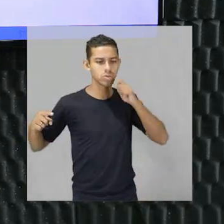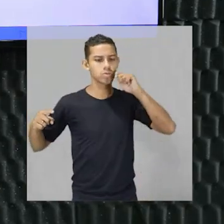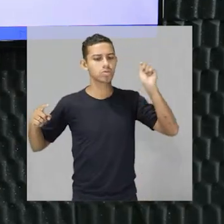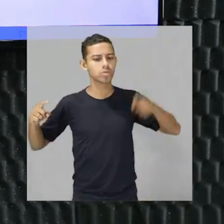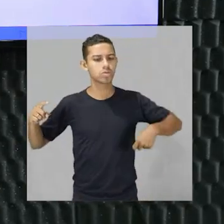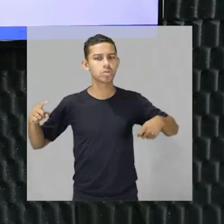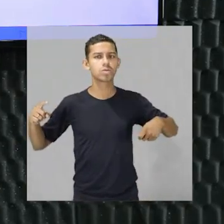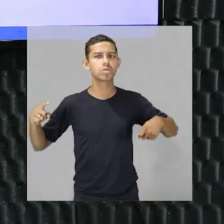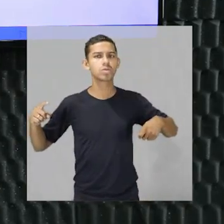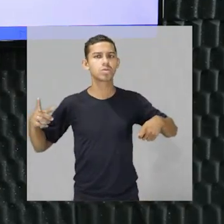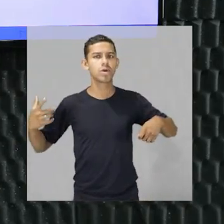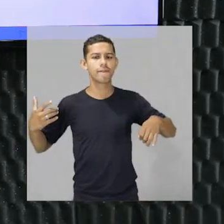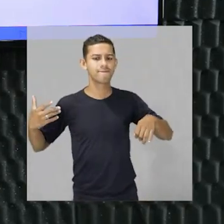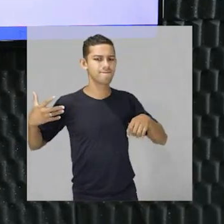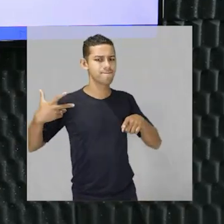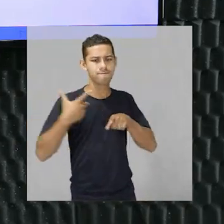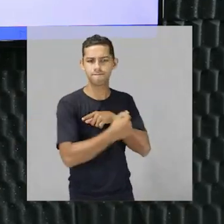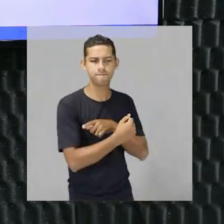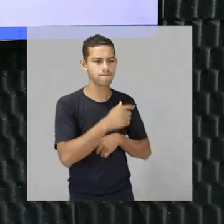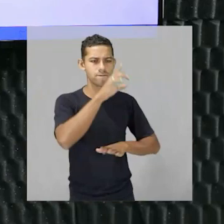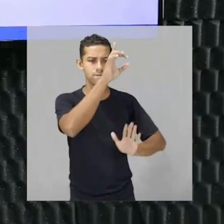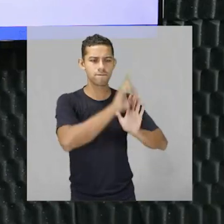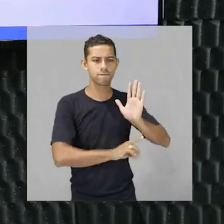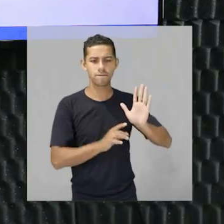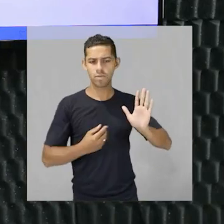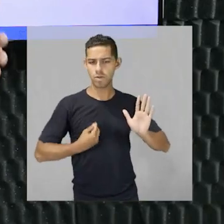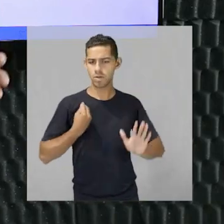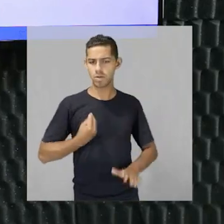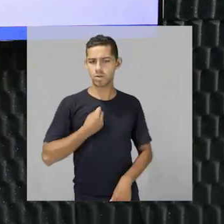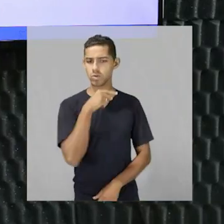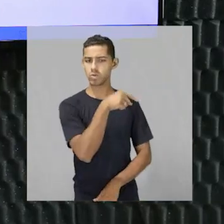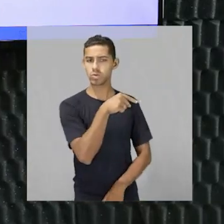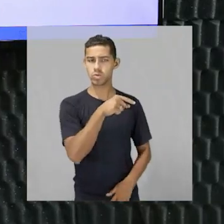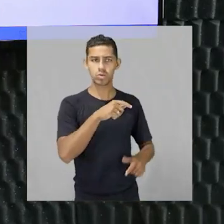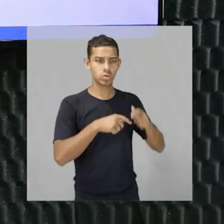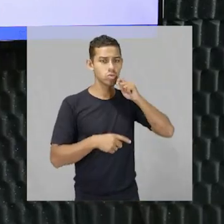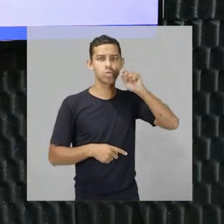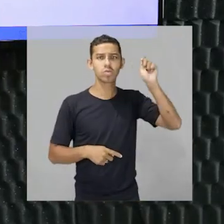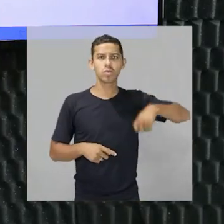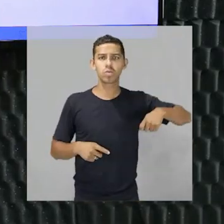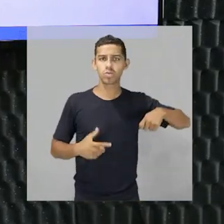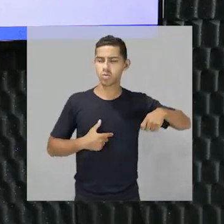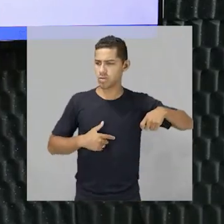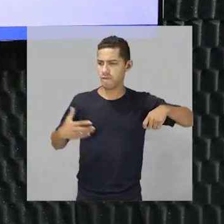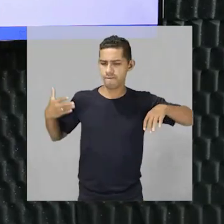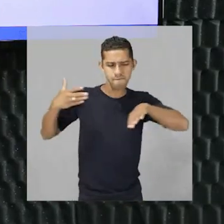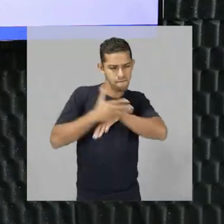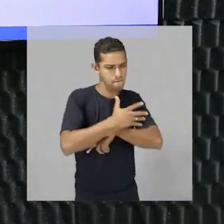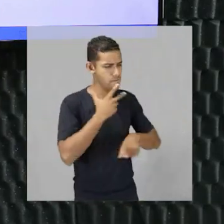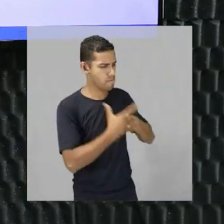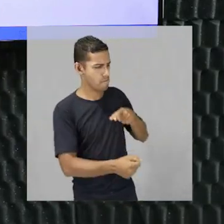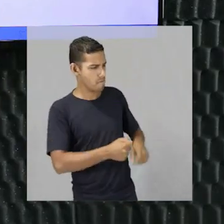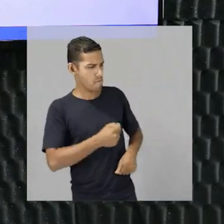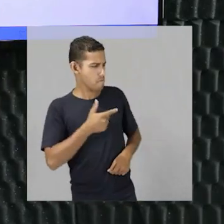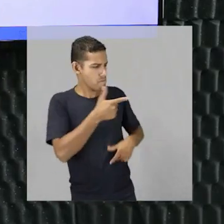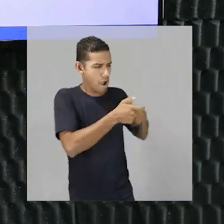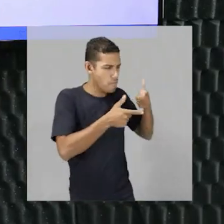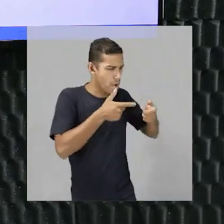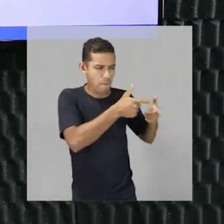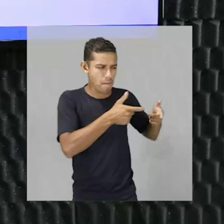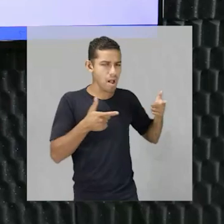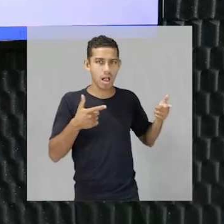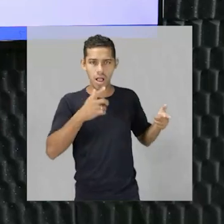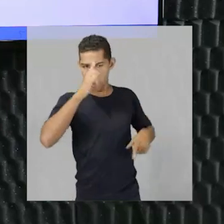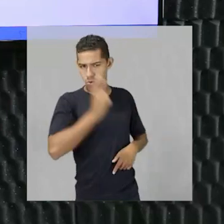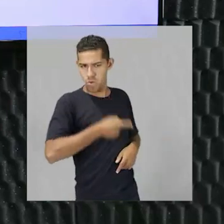fazendo? Ela está violando o direito de soberania, por exemplo, do Estado ucraniano, invadindo esses territórios e aplicando aí um referendo,